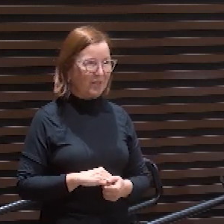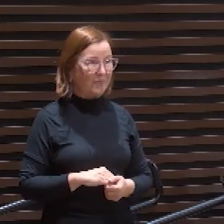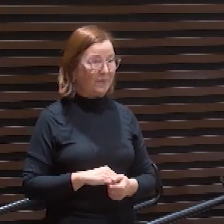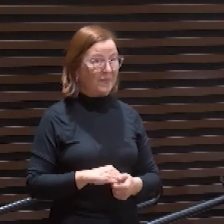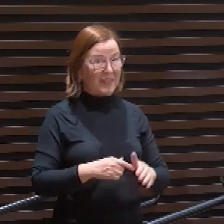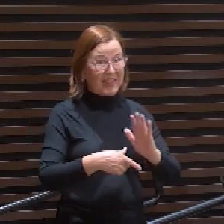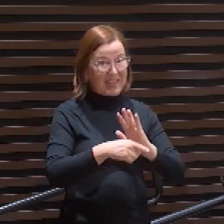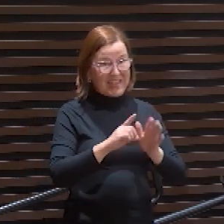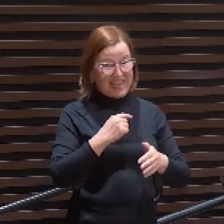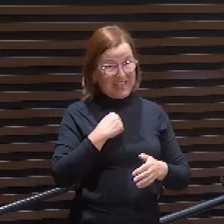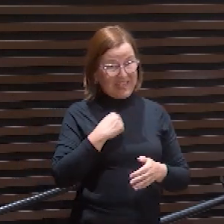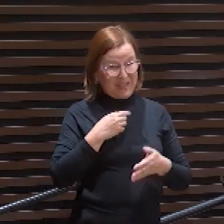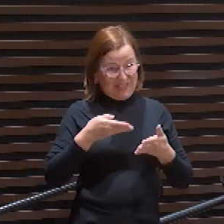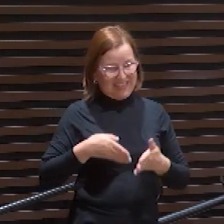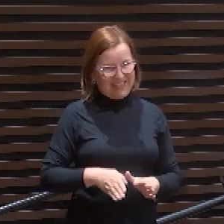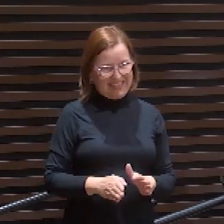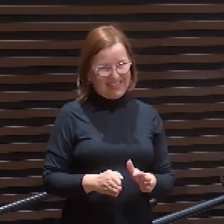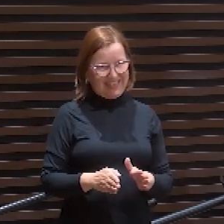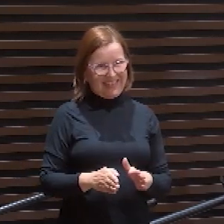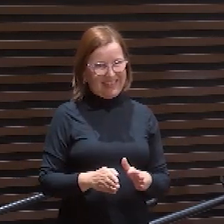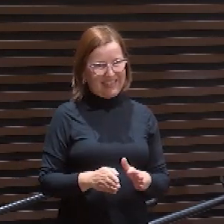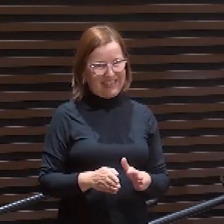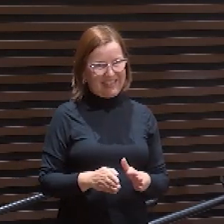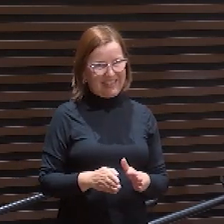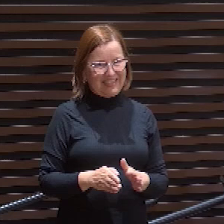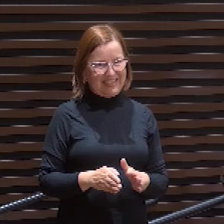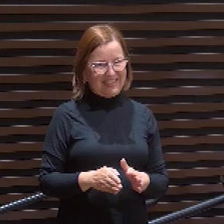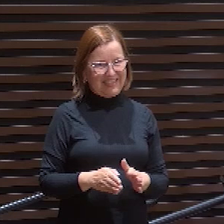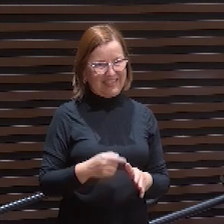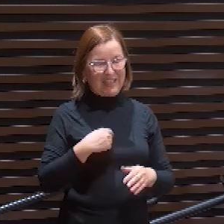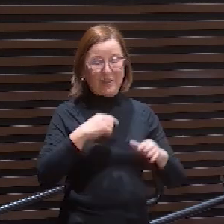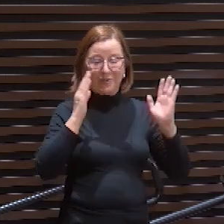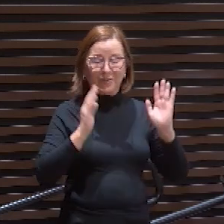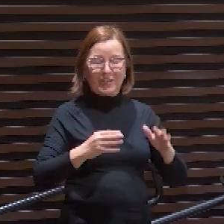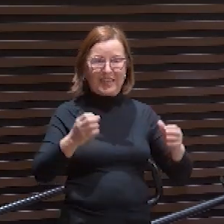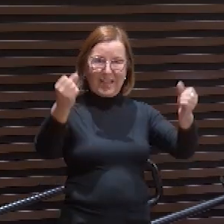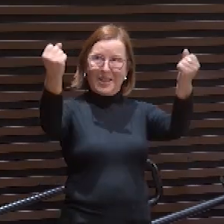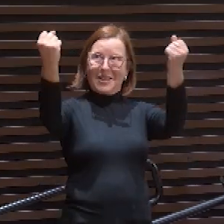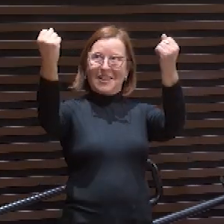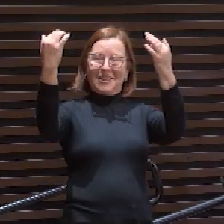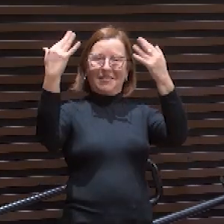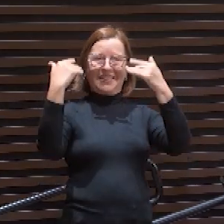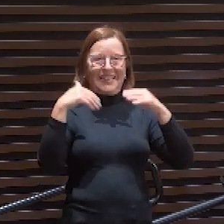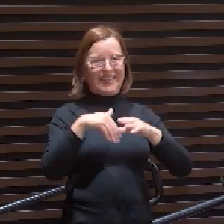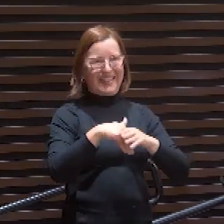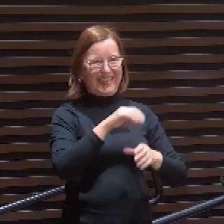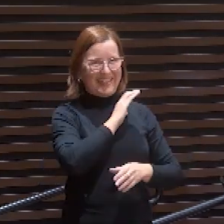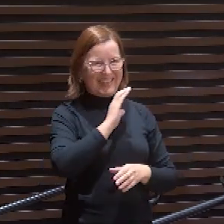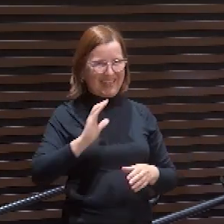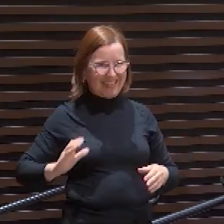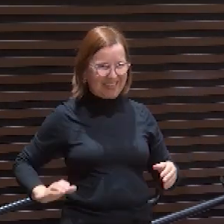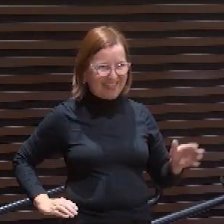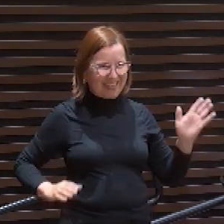Antes que eu existisse, eu fui abençoado em Cristo Jesus.